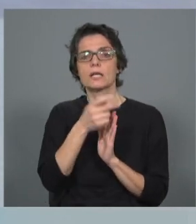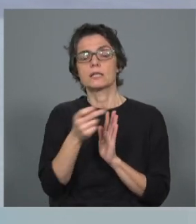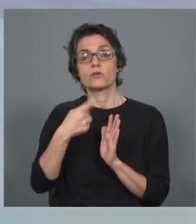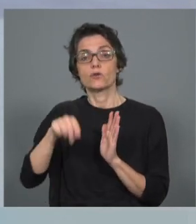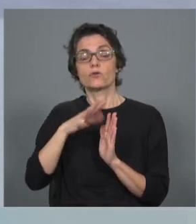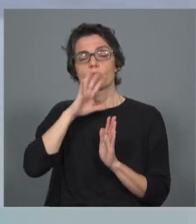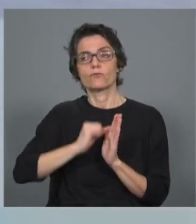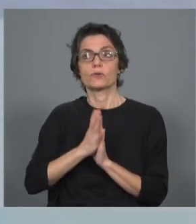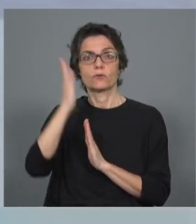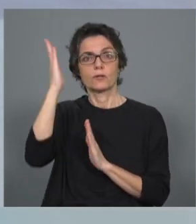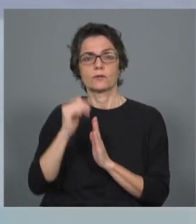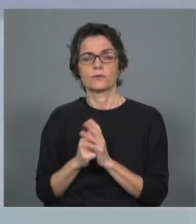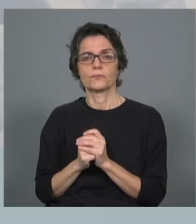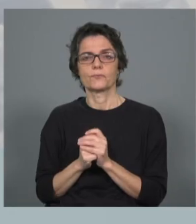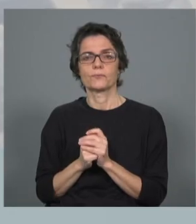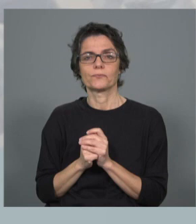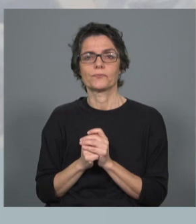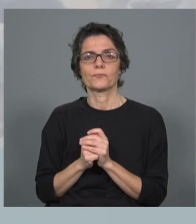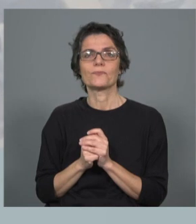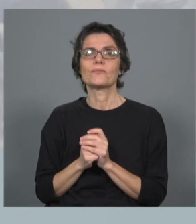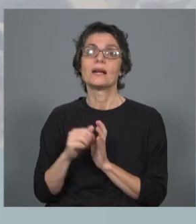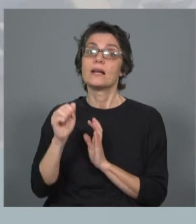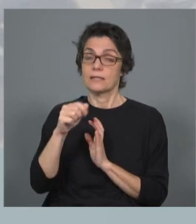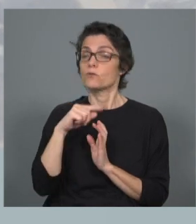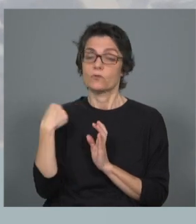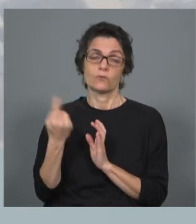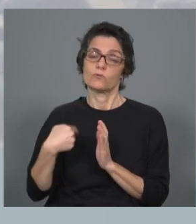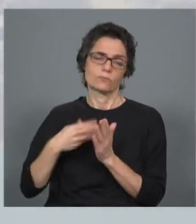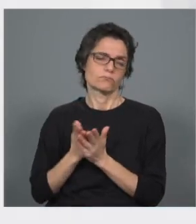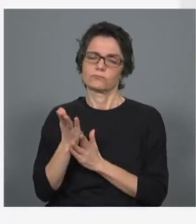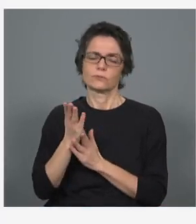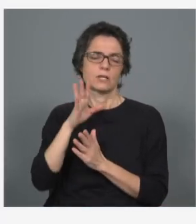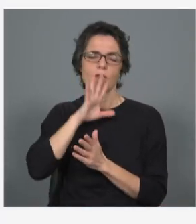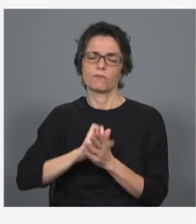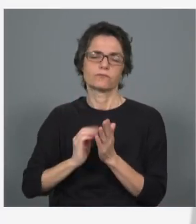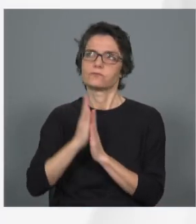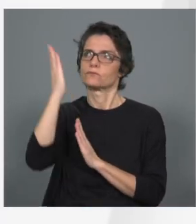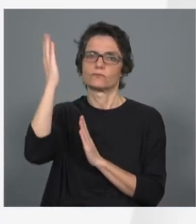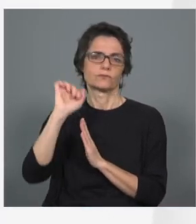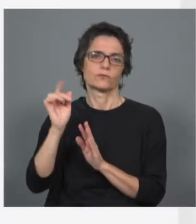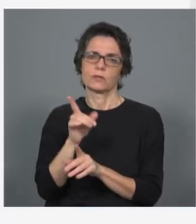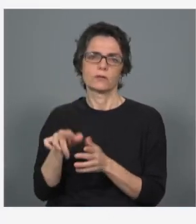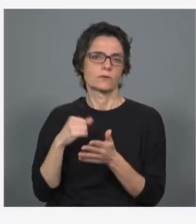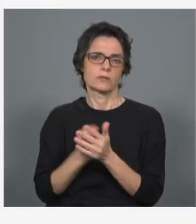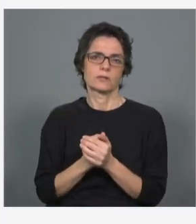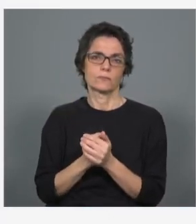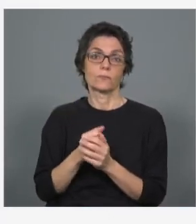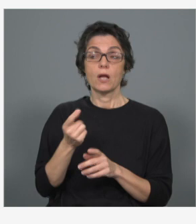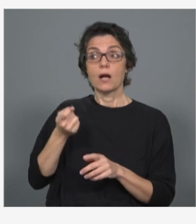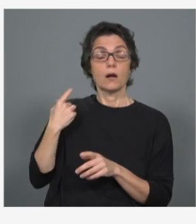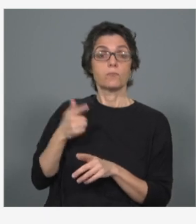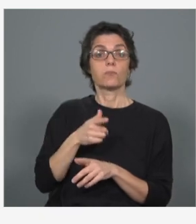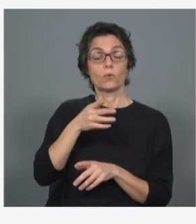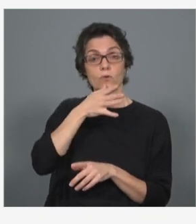de Deus. E somos-lo de facto, não é? O texto continua assim. Eu diria que aquela imagem que há bocado falávamos do